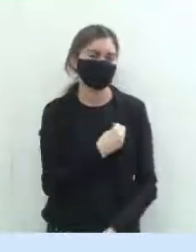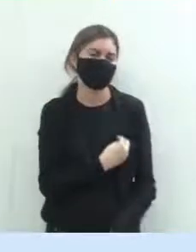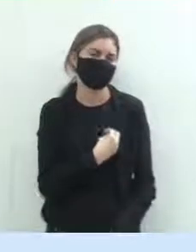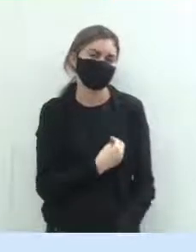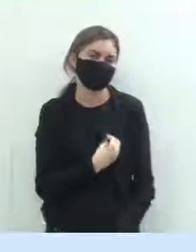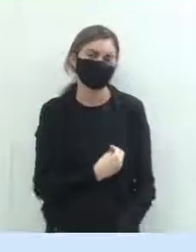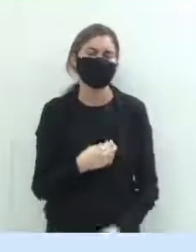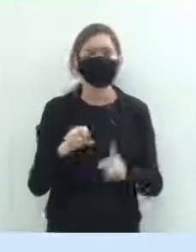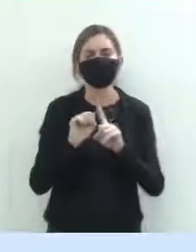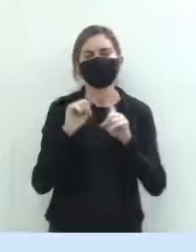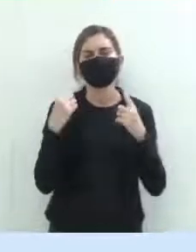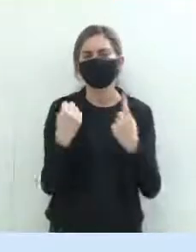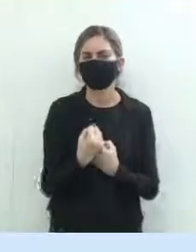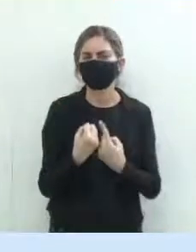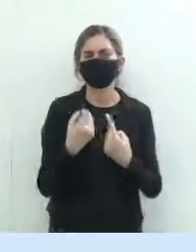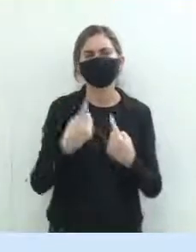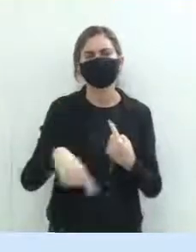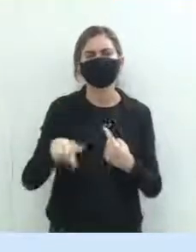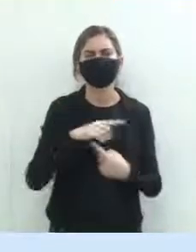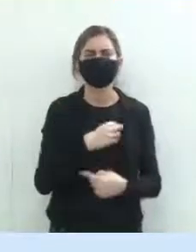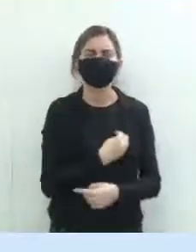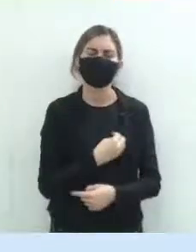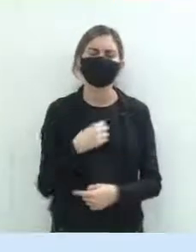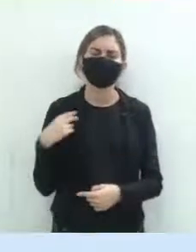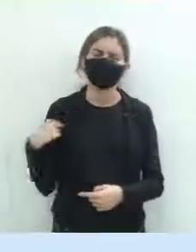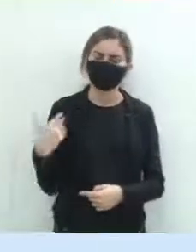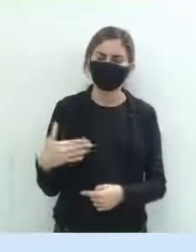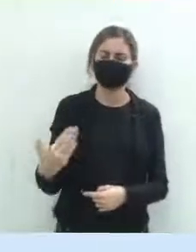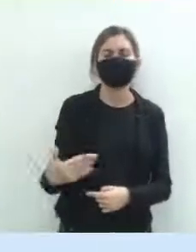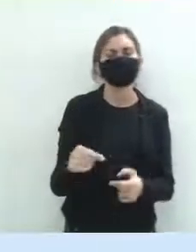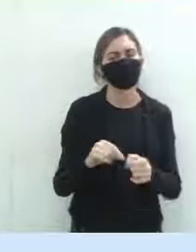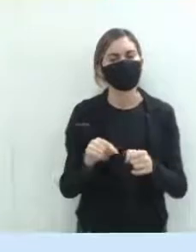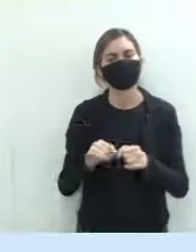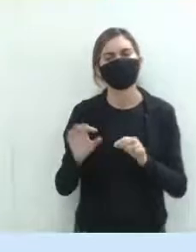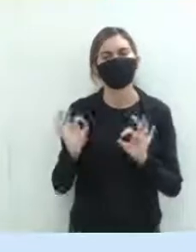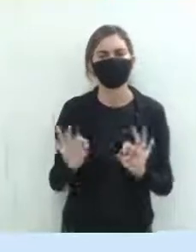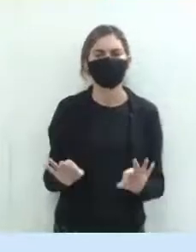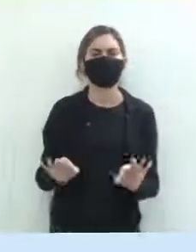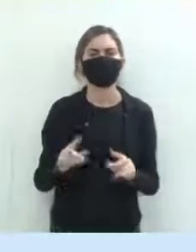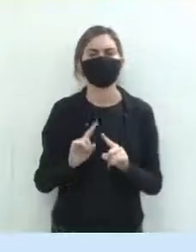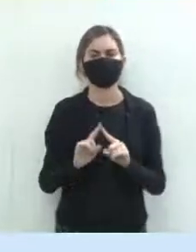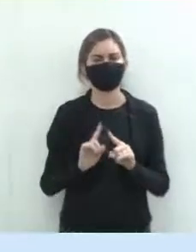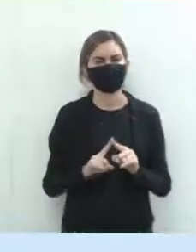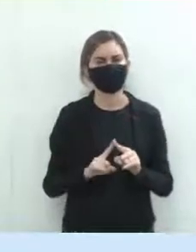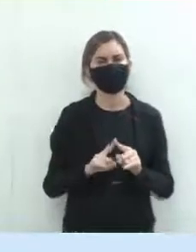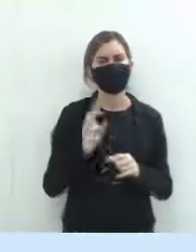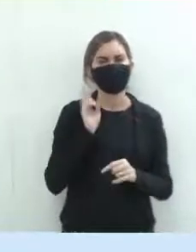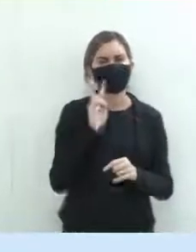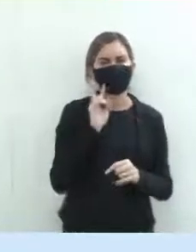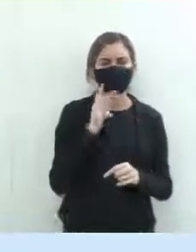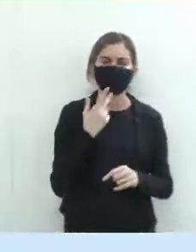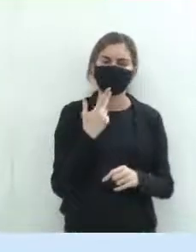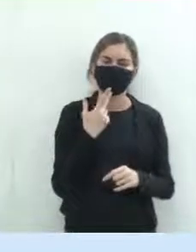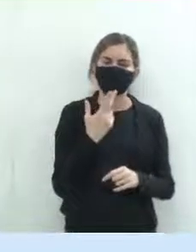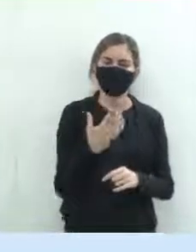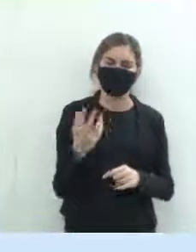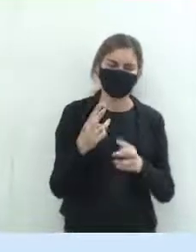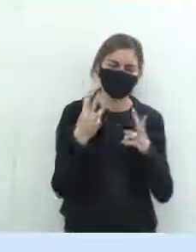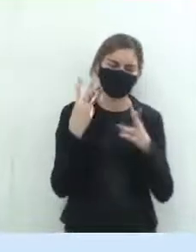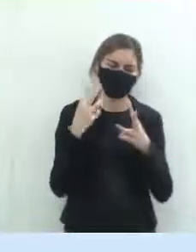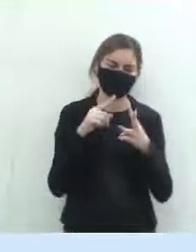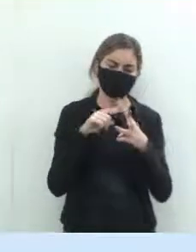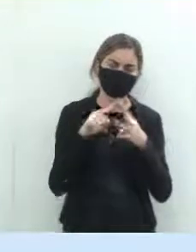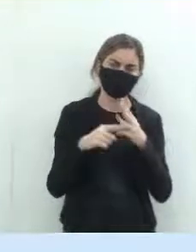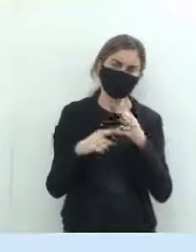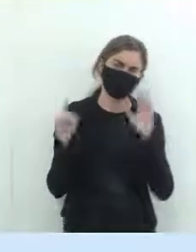na nossa sociedade, no nosso cotidiano, de fazer aquilo que é certo. Sabe por quê? Lembram que eu falei para vocês das 3